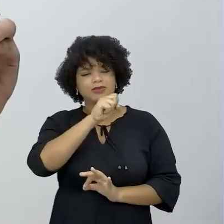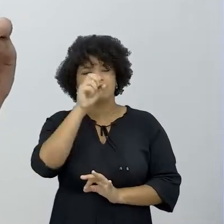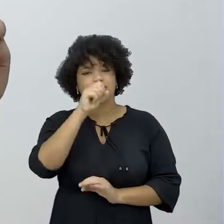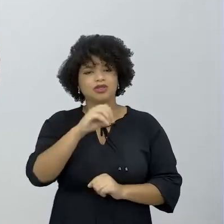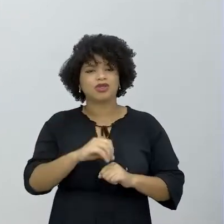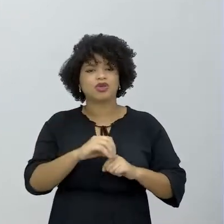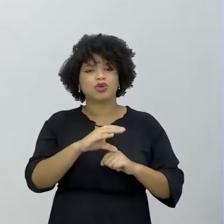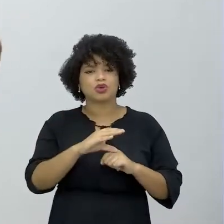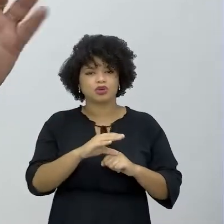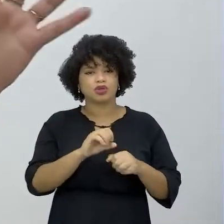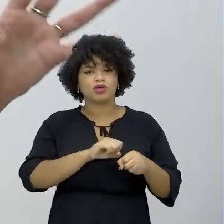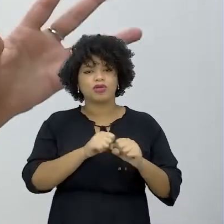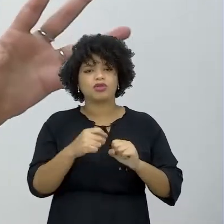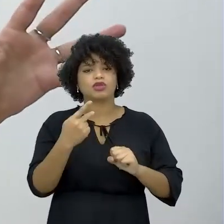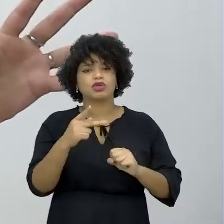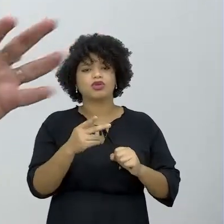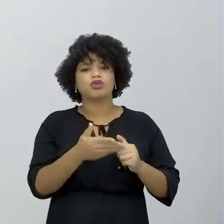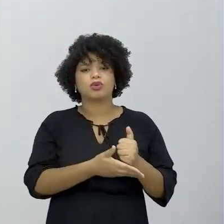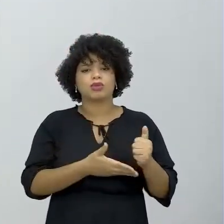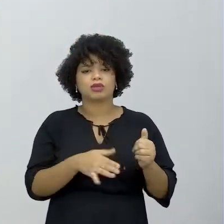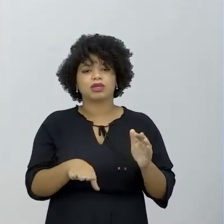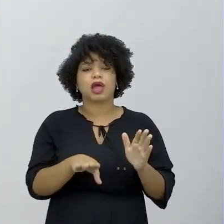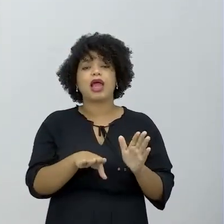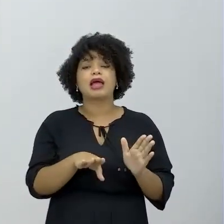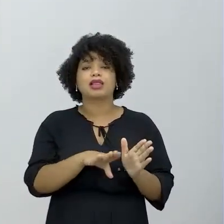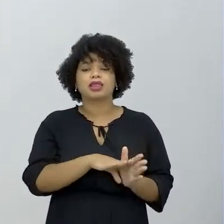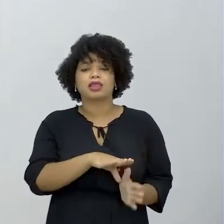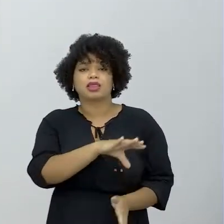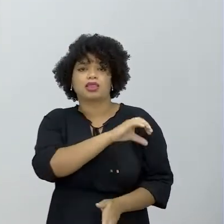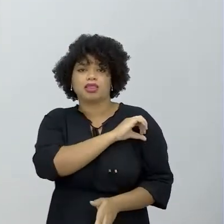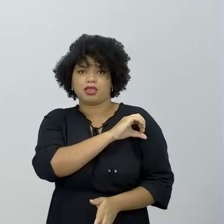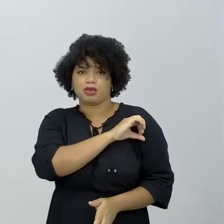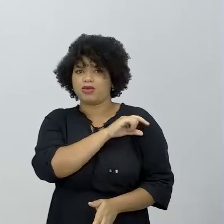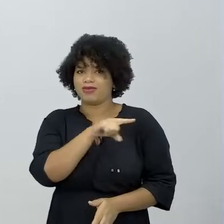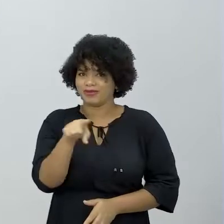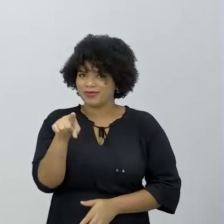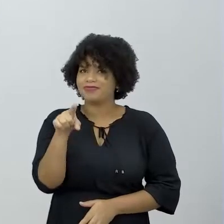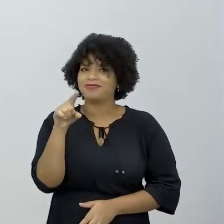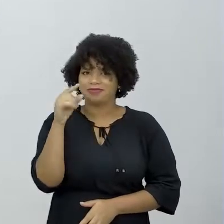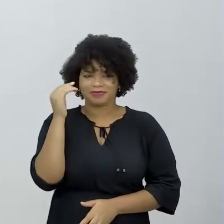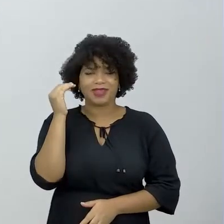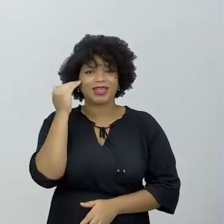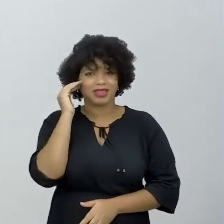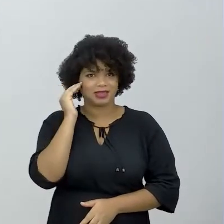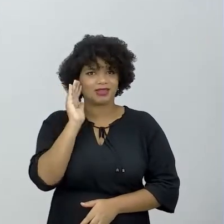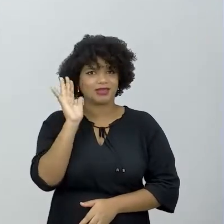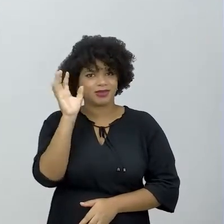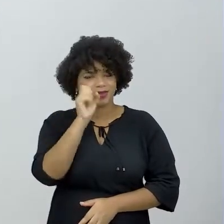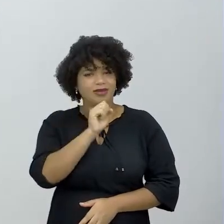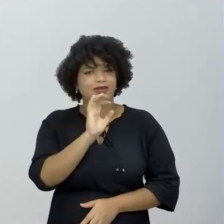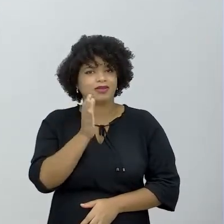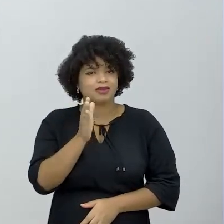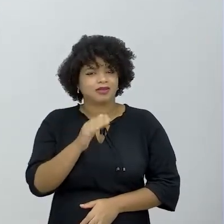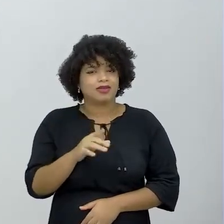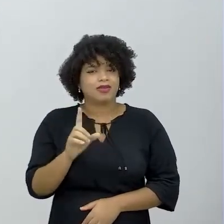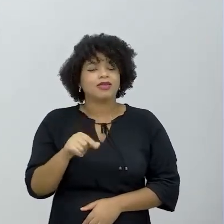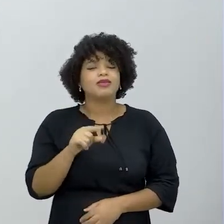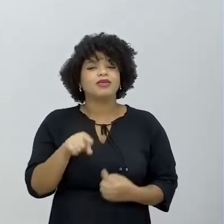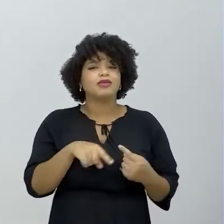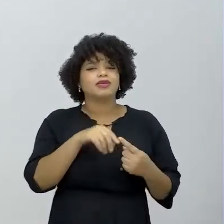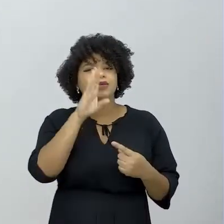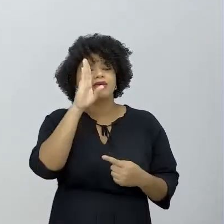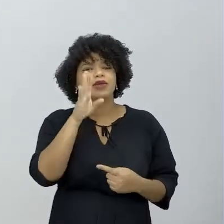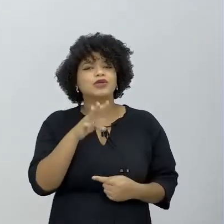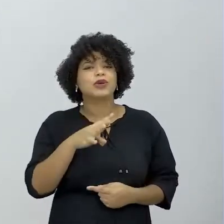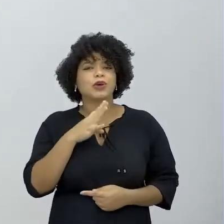geral básica, que foi até o 9º ano. Então, vocês já viram esses temas. Nós chamamos de objeto do